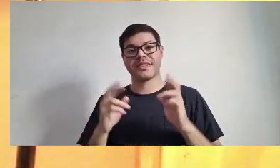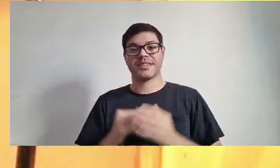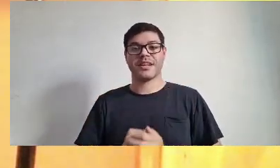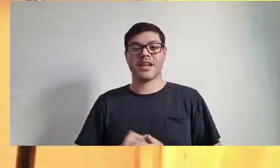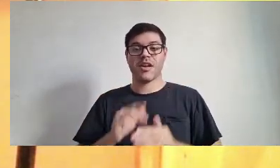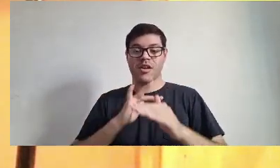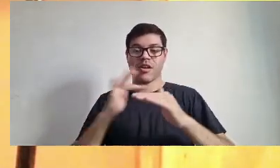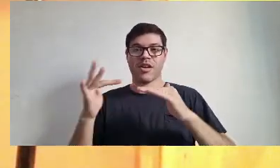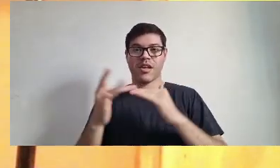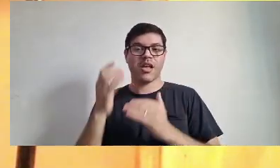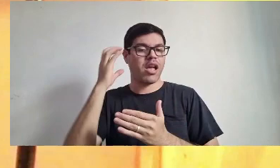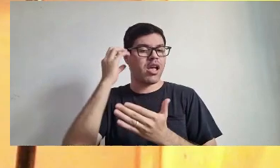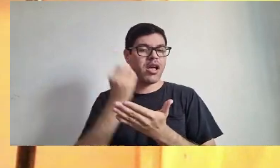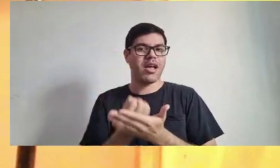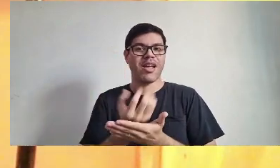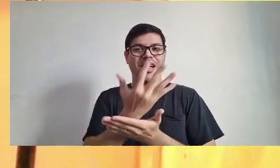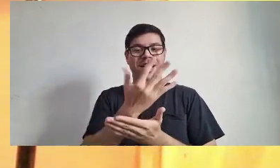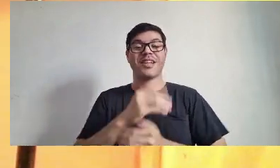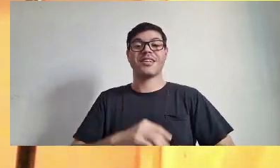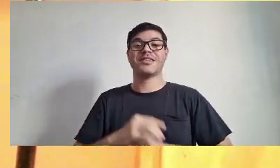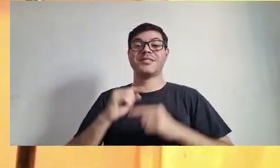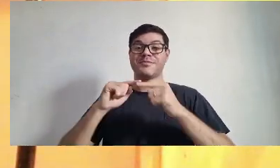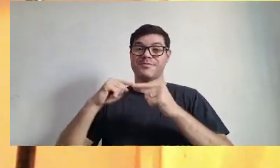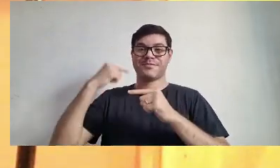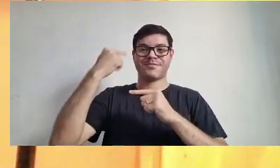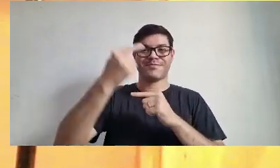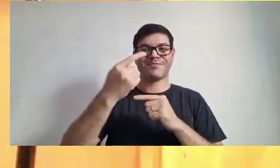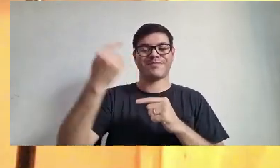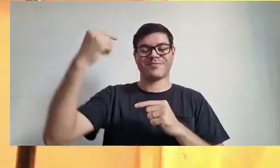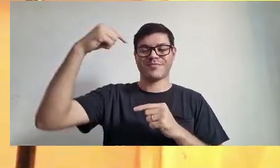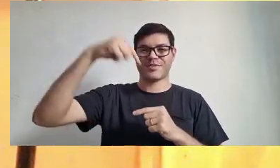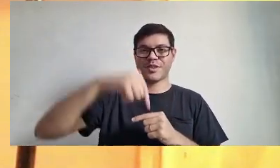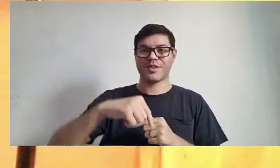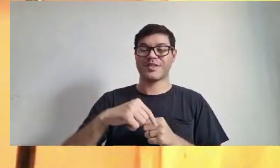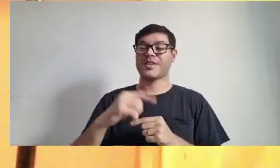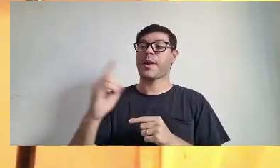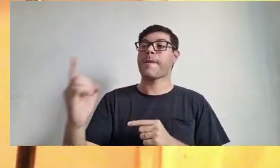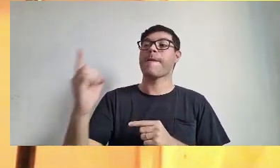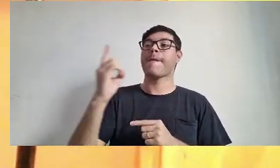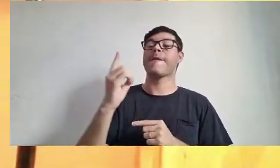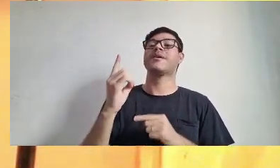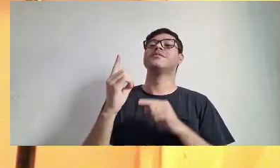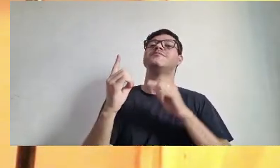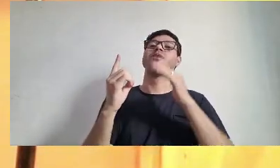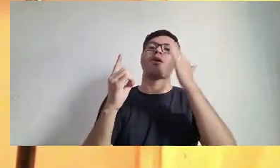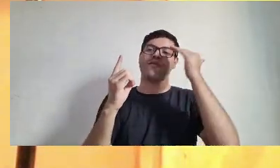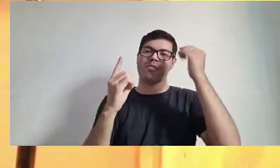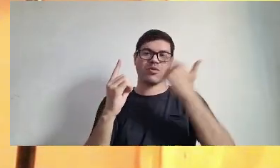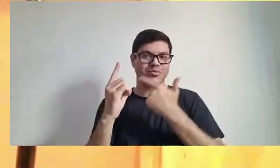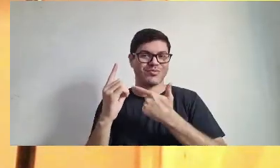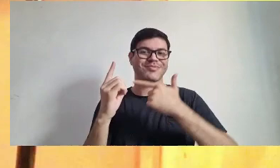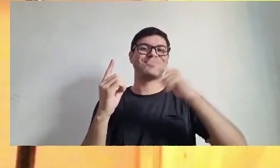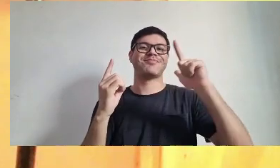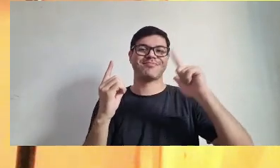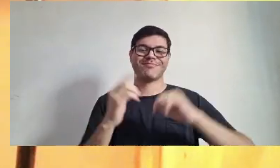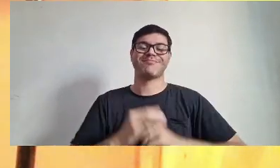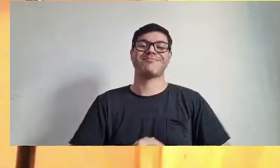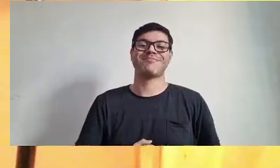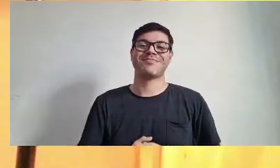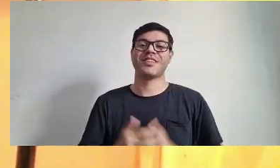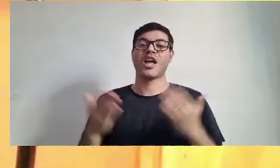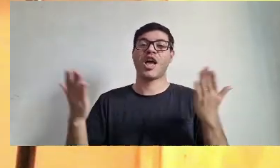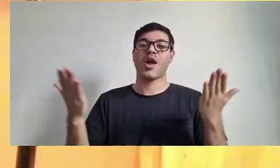sempre o nosso podcast. Numa próxima oportunidade estaremos aqui com uma pessoa ilustre, assim como hoje nós tivemos aqui o pastor